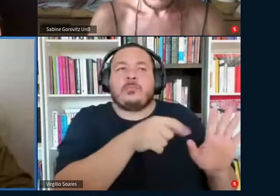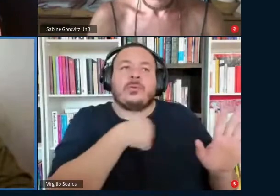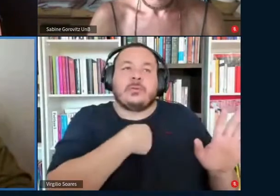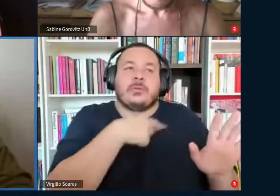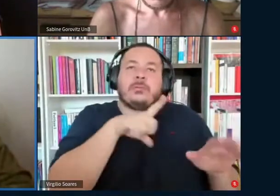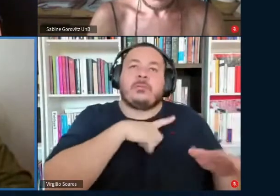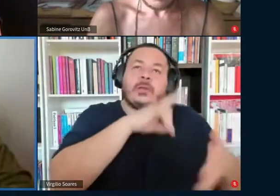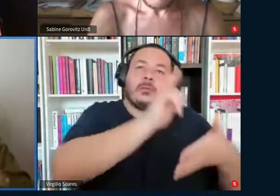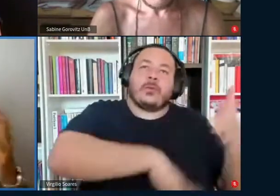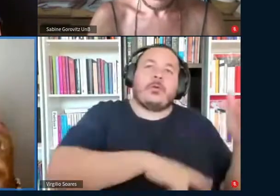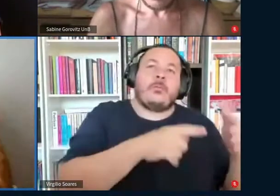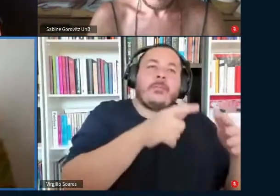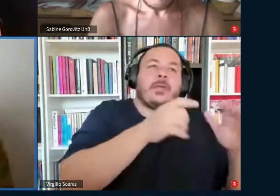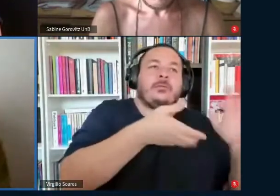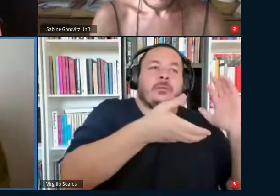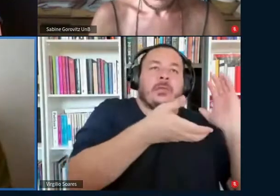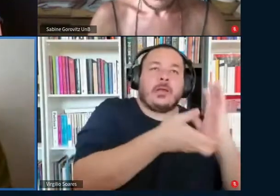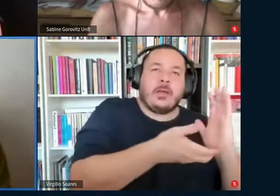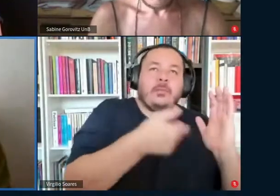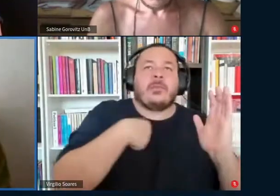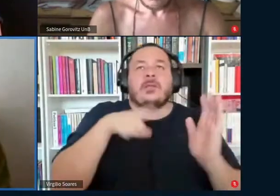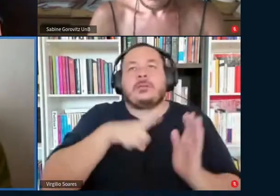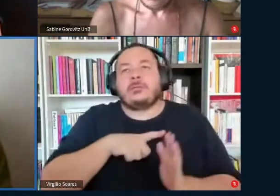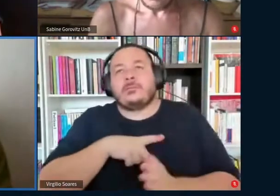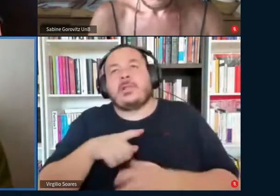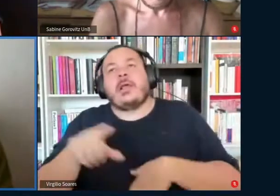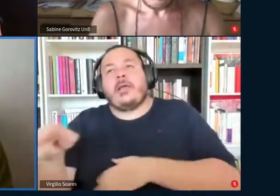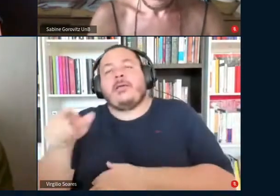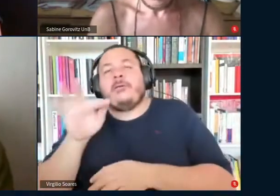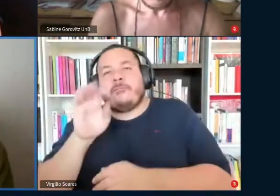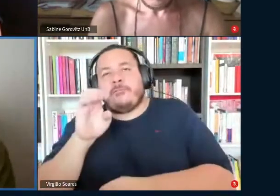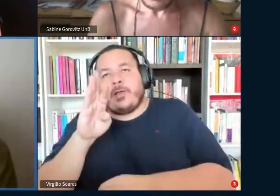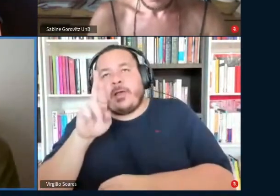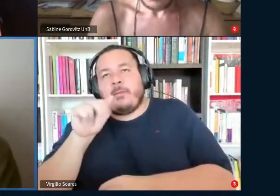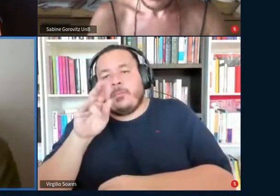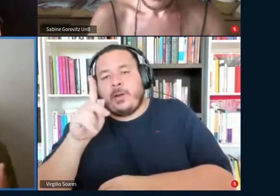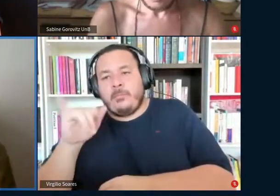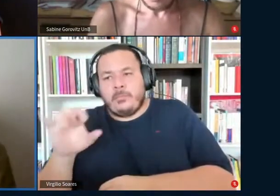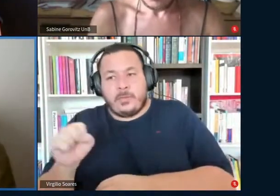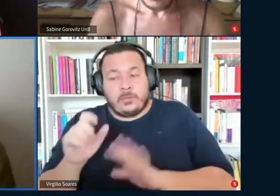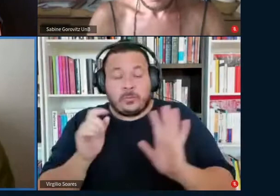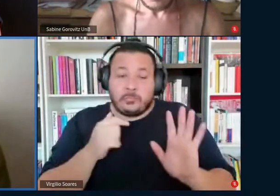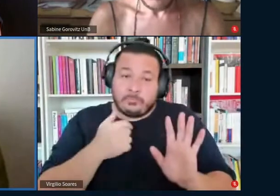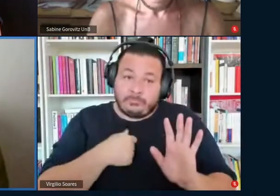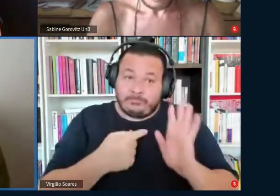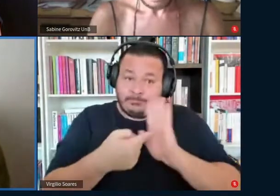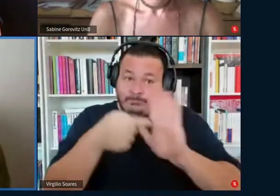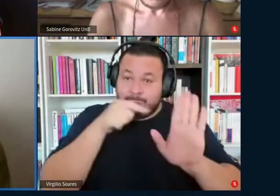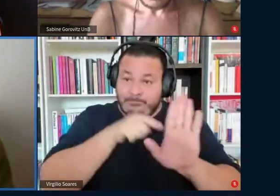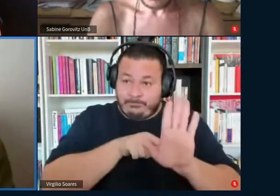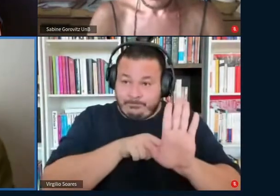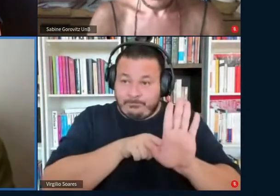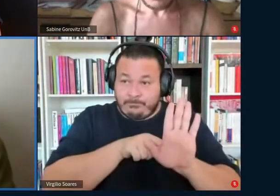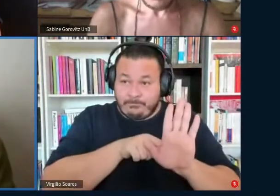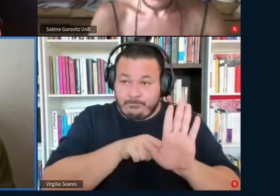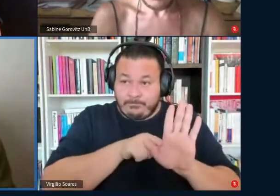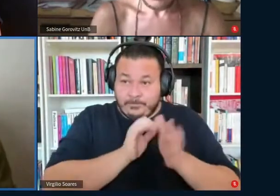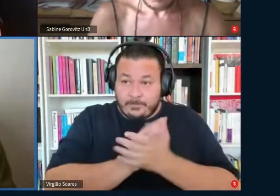e tem o documento da FEBRAPILS. Eu acho que tem questões, bom, vou usar uma metáfora aqui